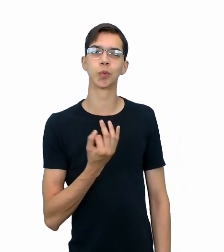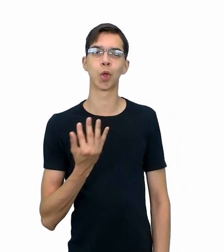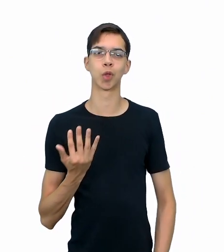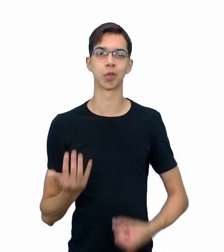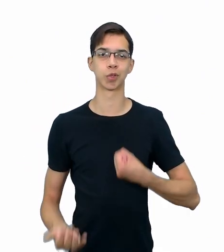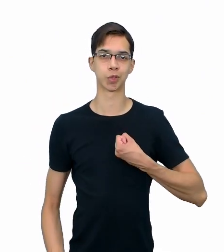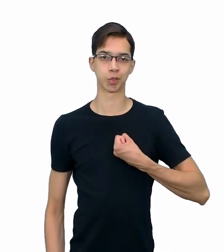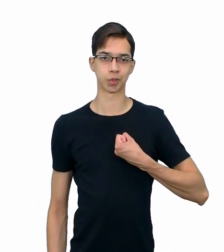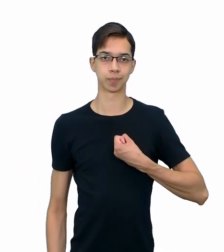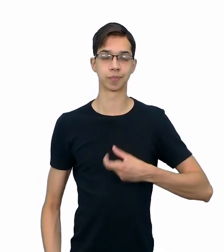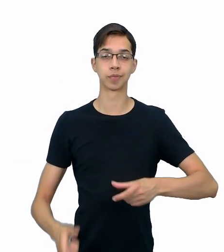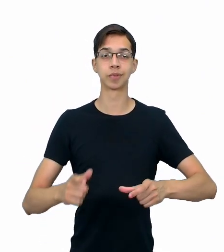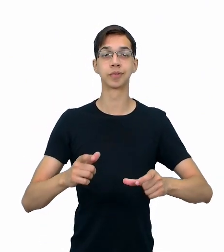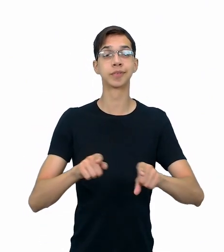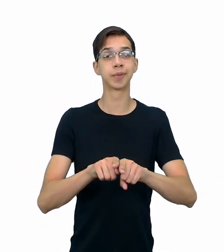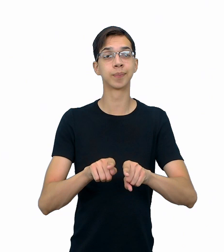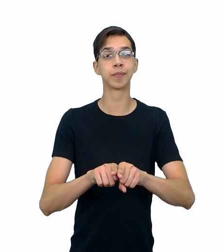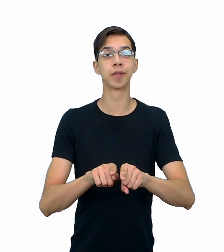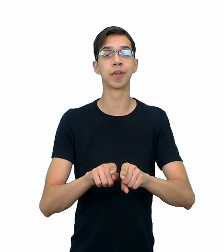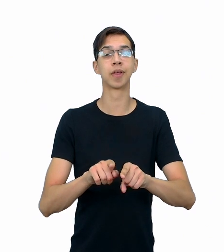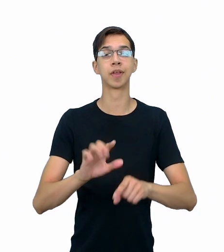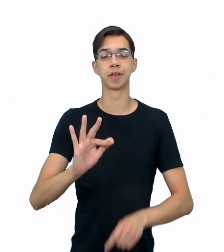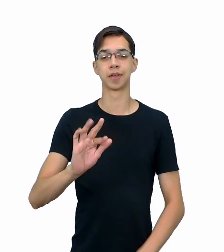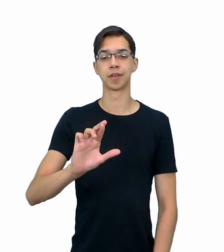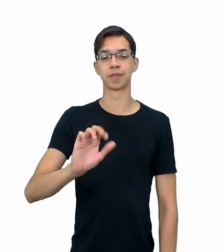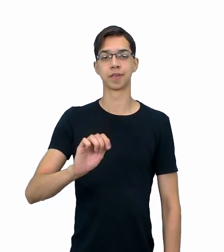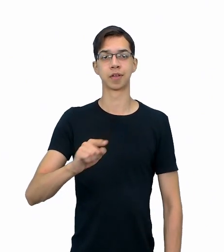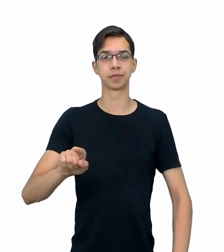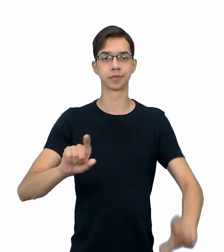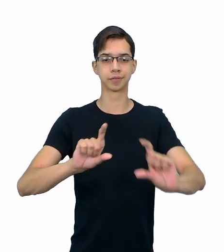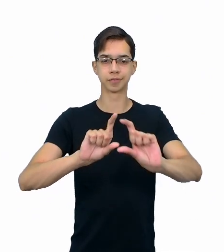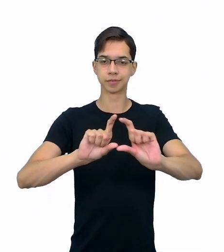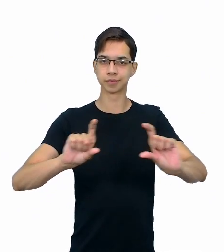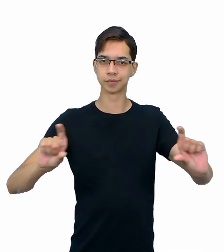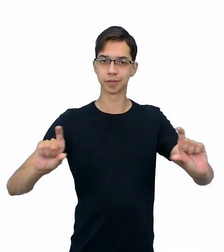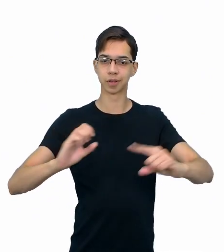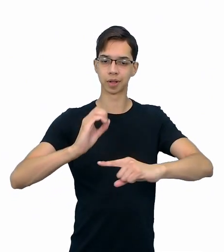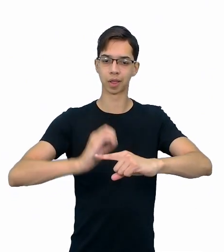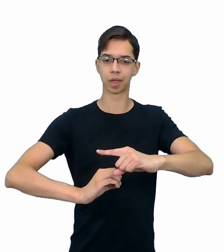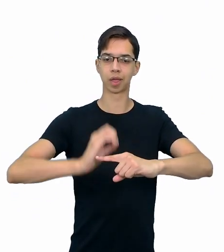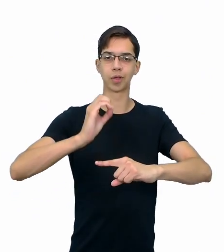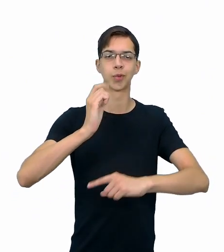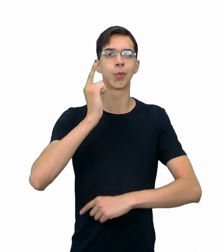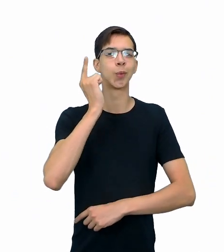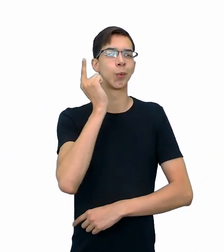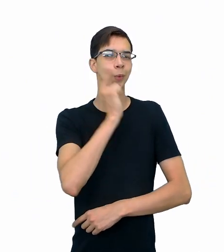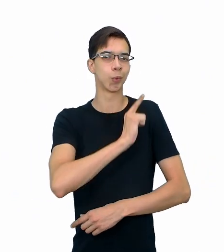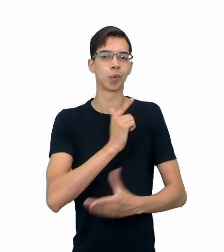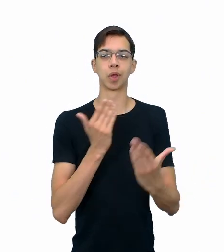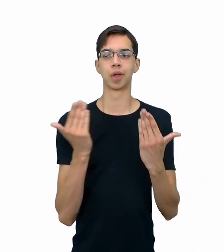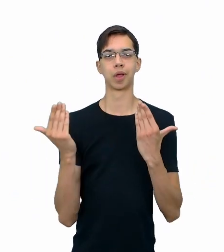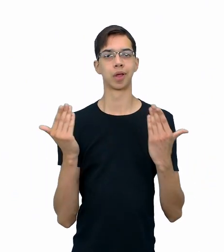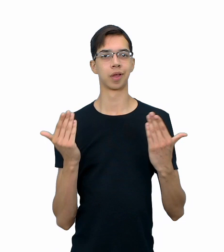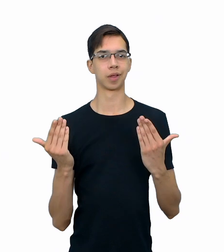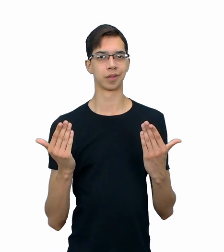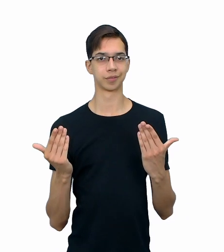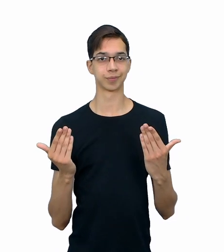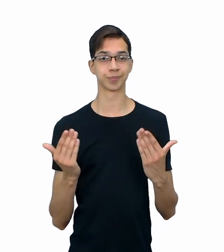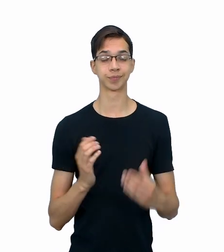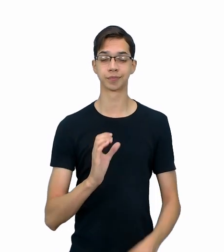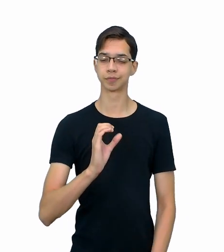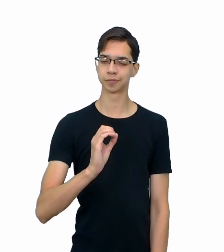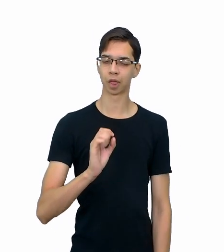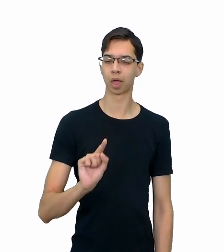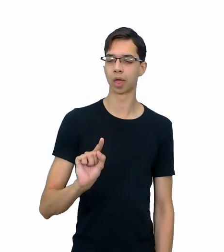das frações, né, onde as crianças possam estabelecer uma relação direta com os números decimais e